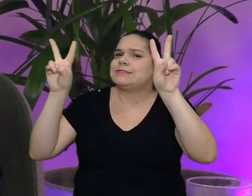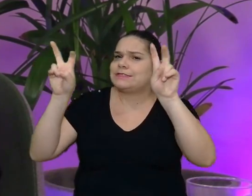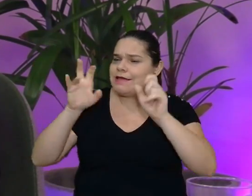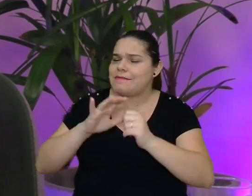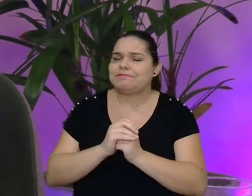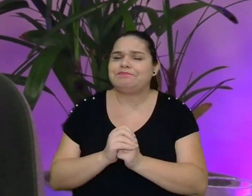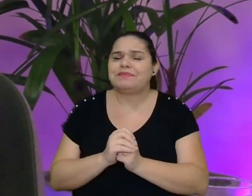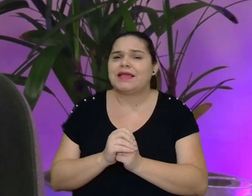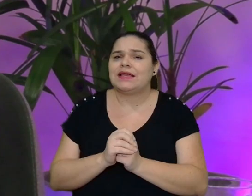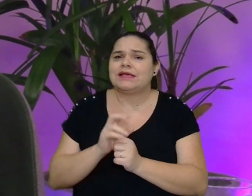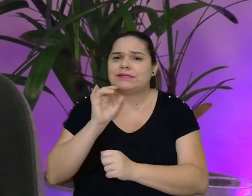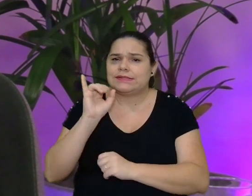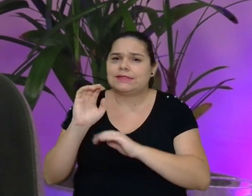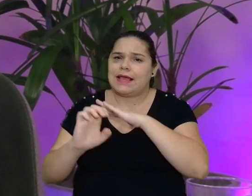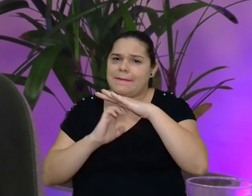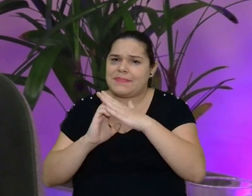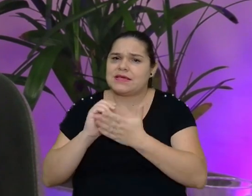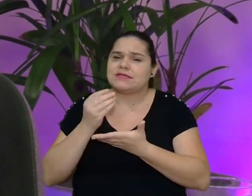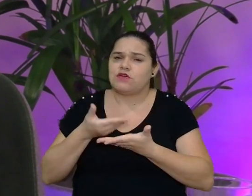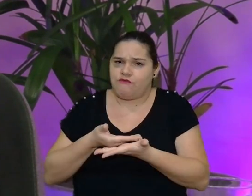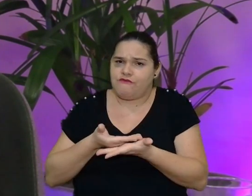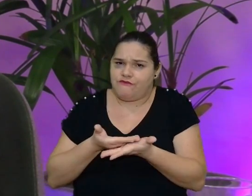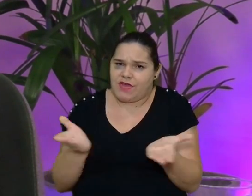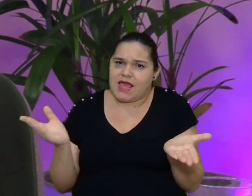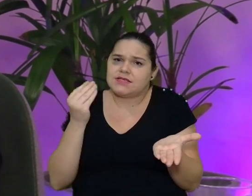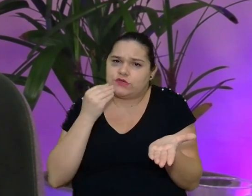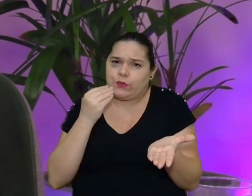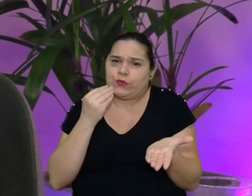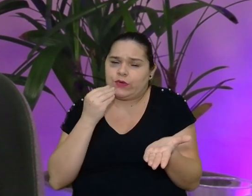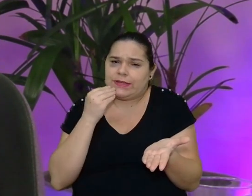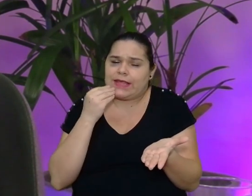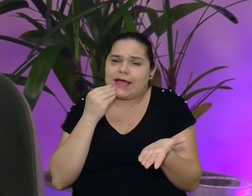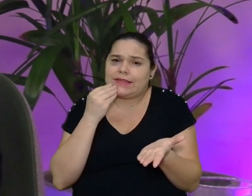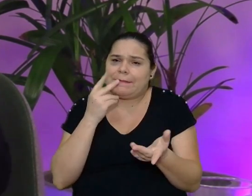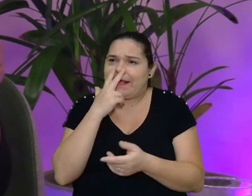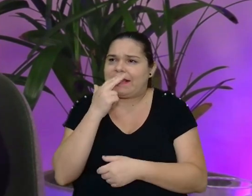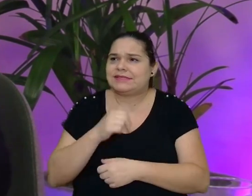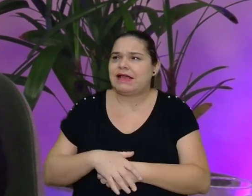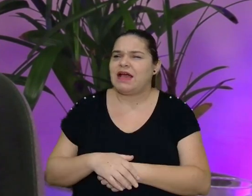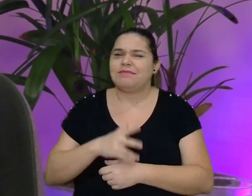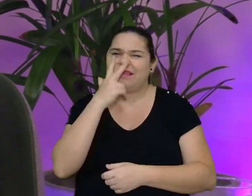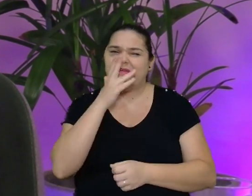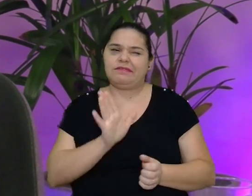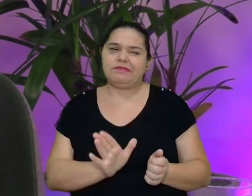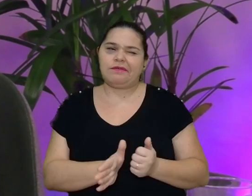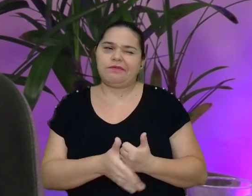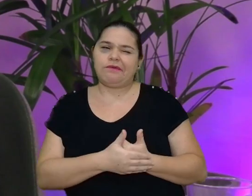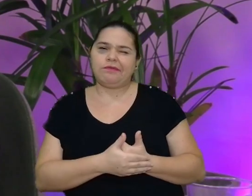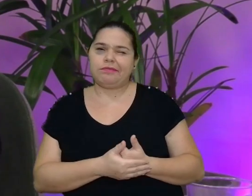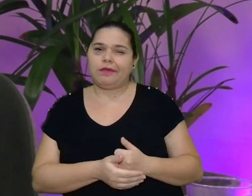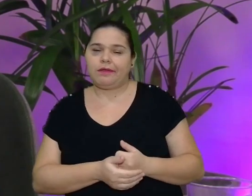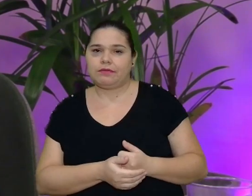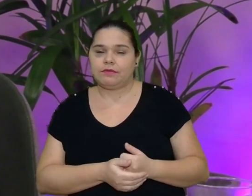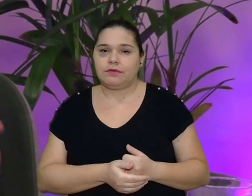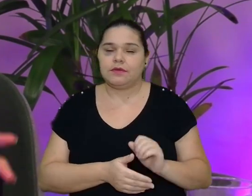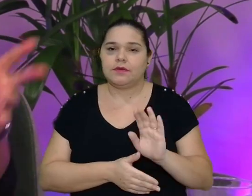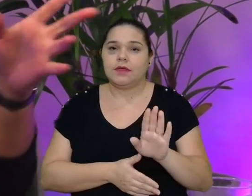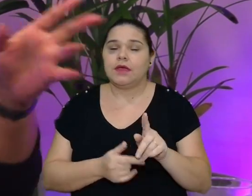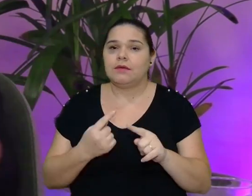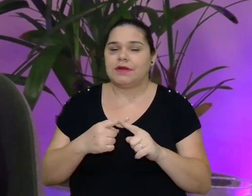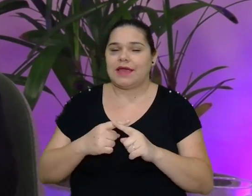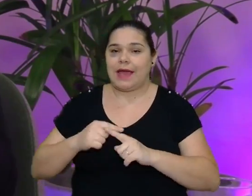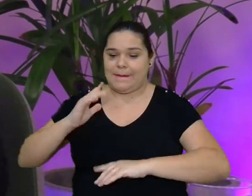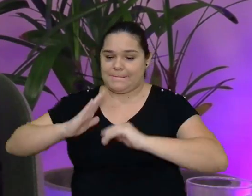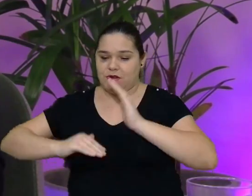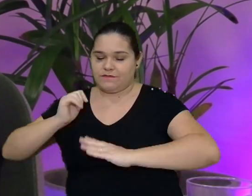de congelamento de óvulos, é que isso é meio que tapar o sol com a peneira, né? No sentido de que carreira e maternidade ainda vão